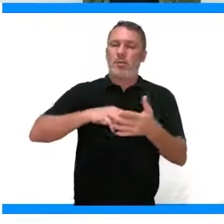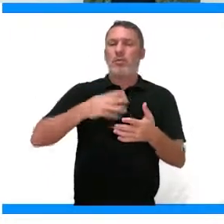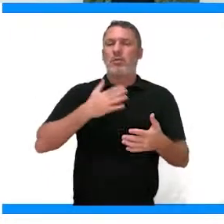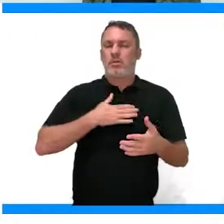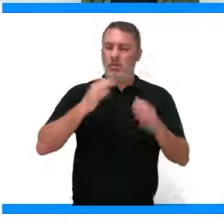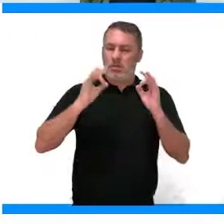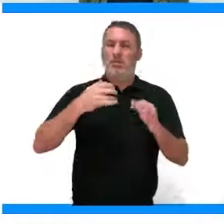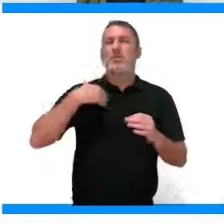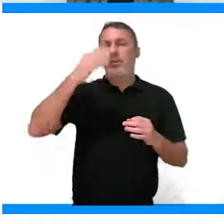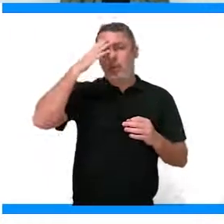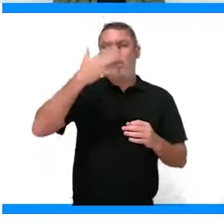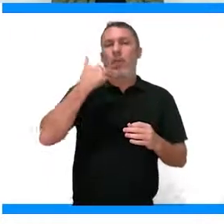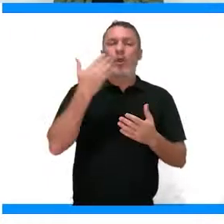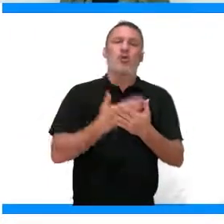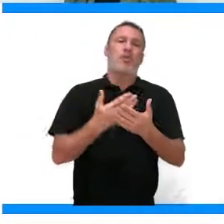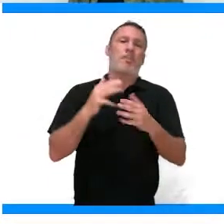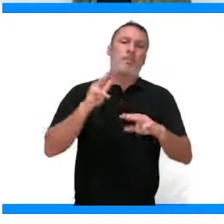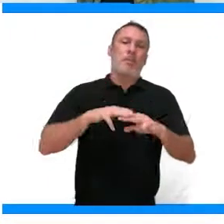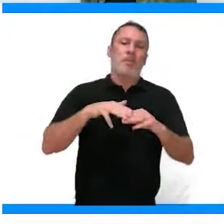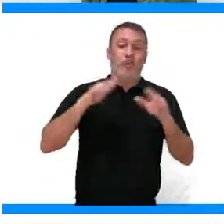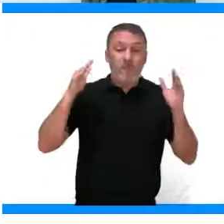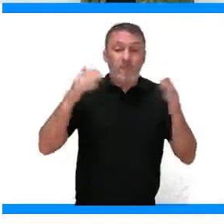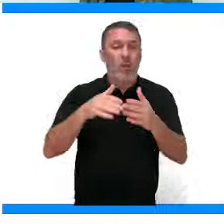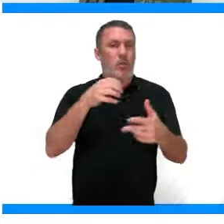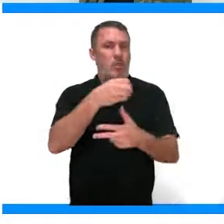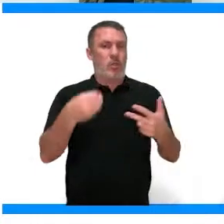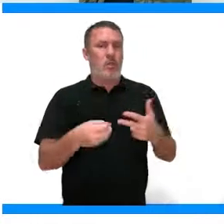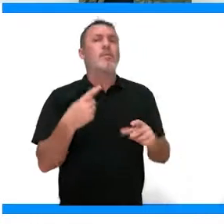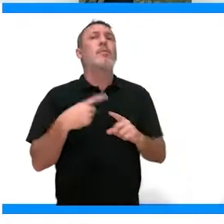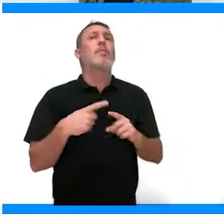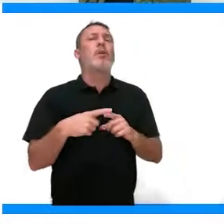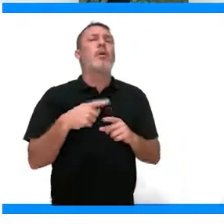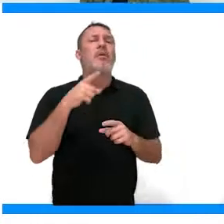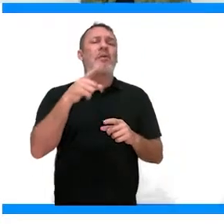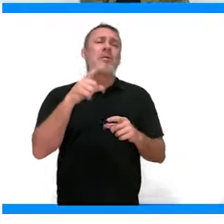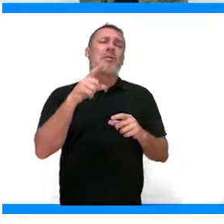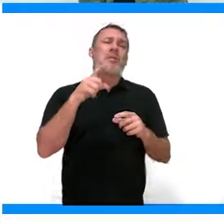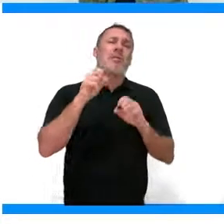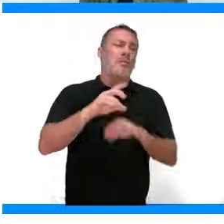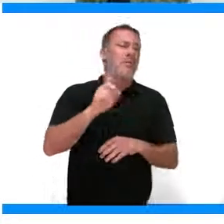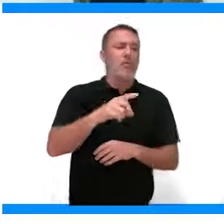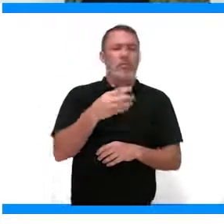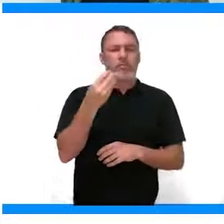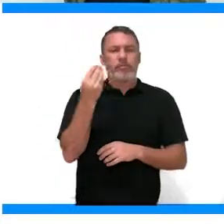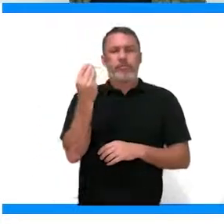Tenho certeza que é a melhor forma de estudar matemática para o Enem. Porque aqui você vai